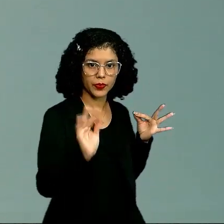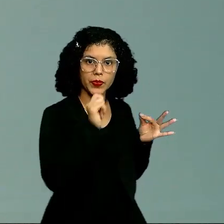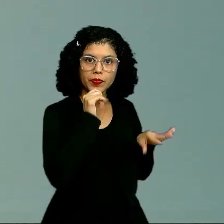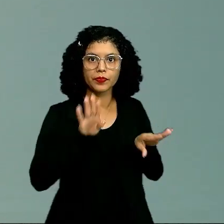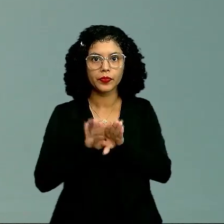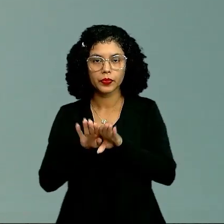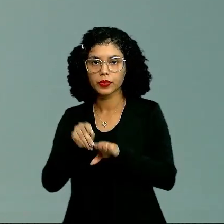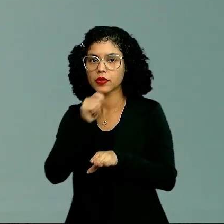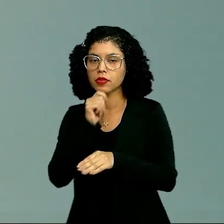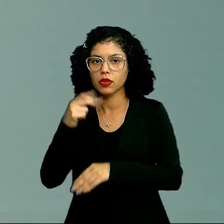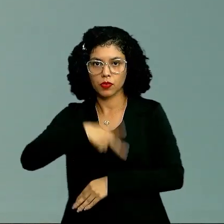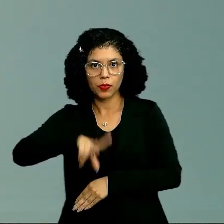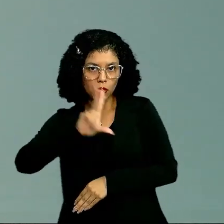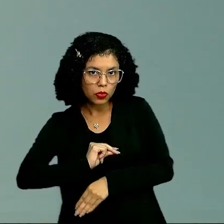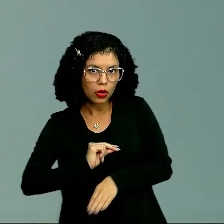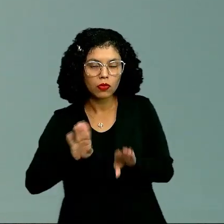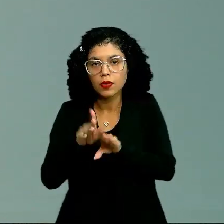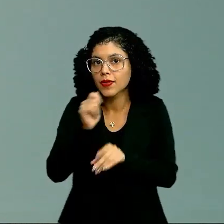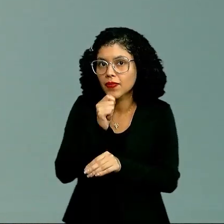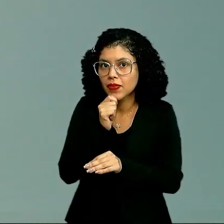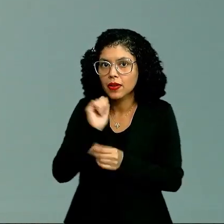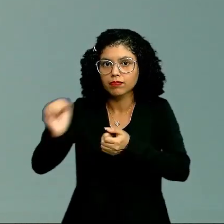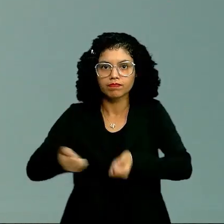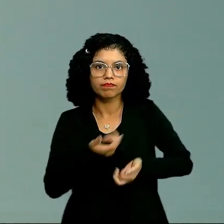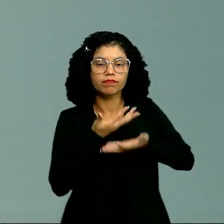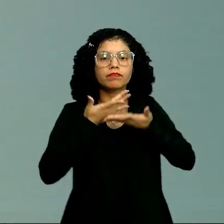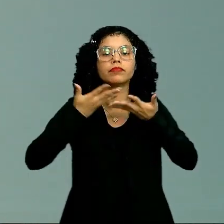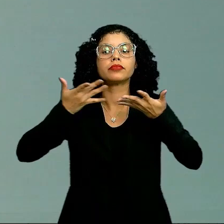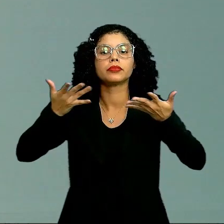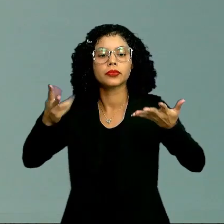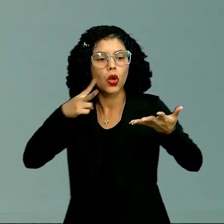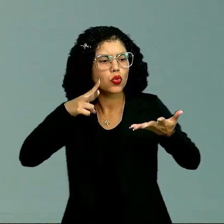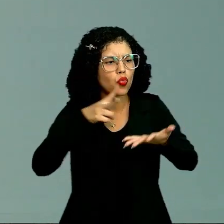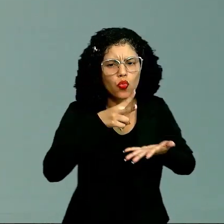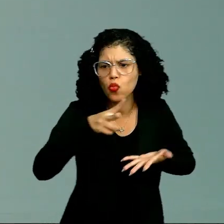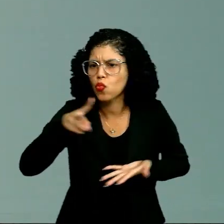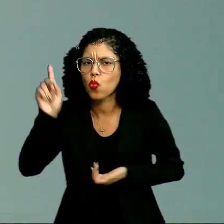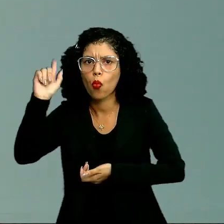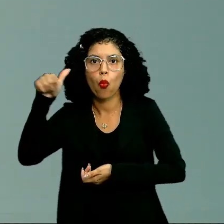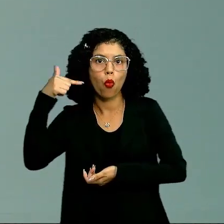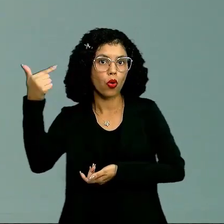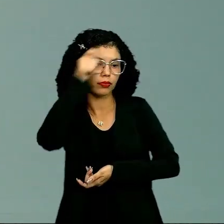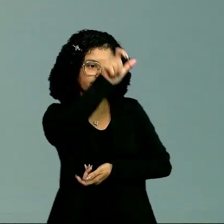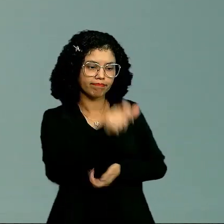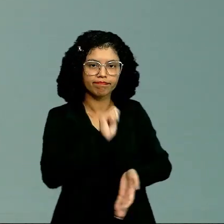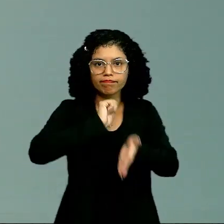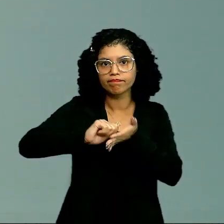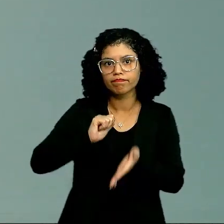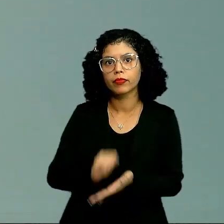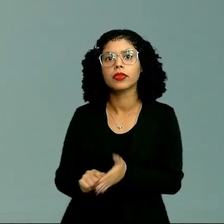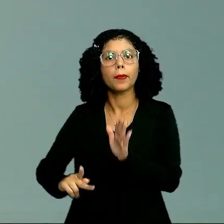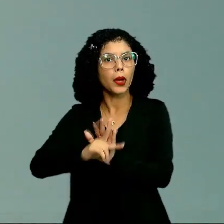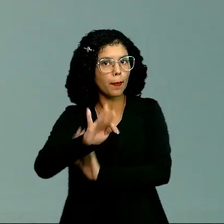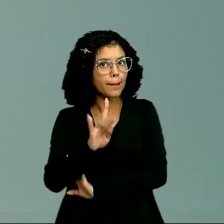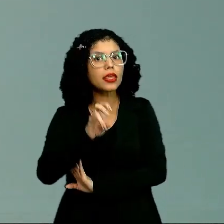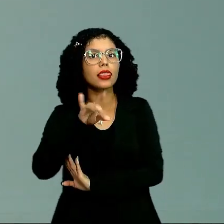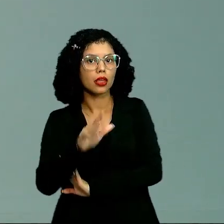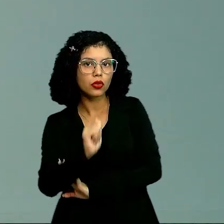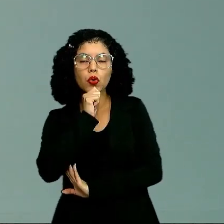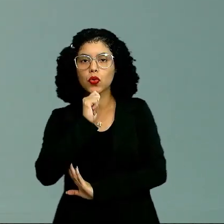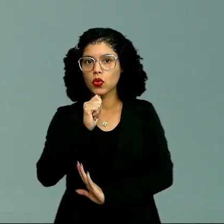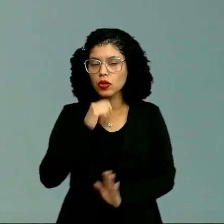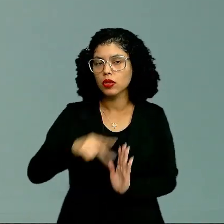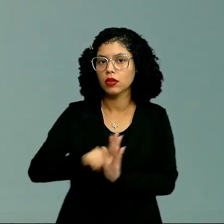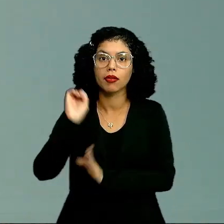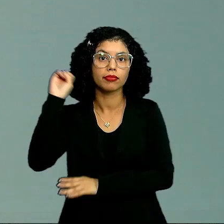de Portugal e eles buscam inspiração em outros escritores, inclusive britânicos, que é o